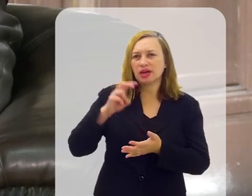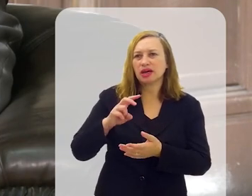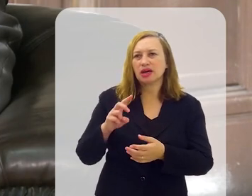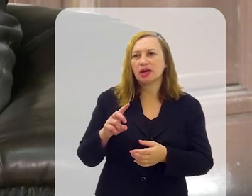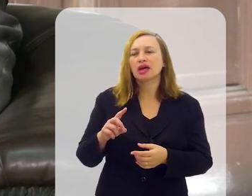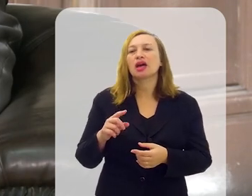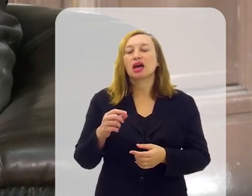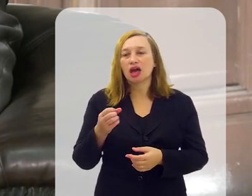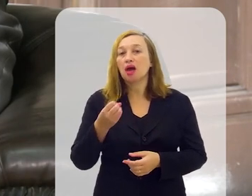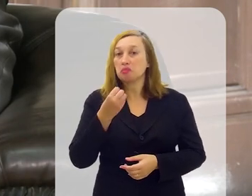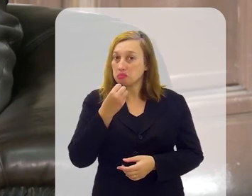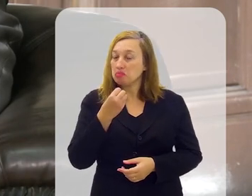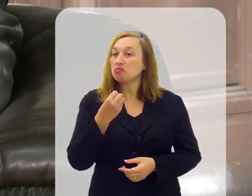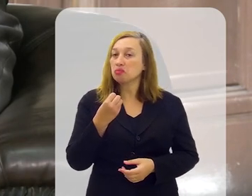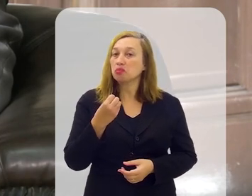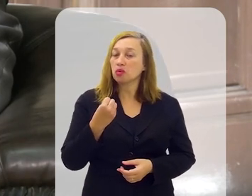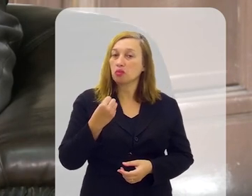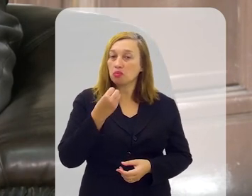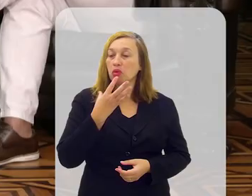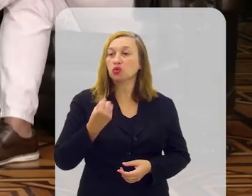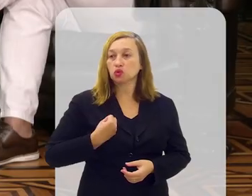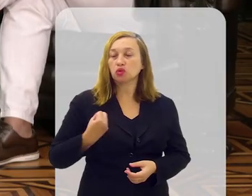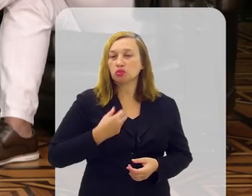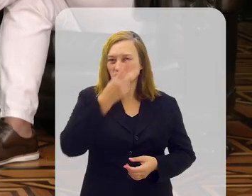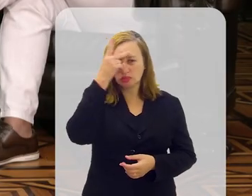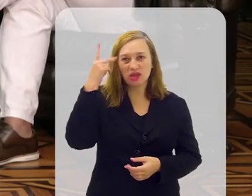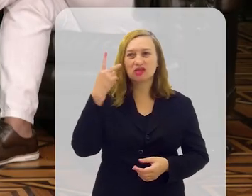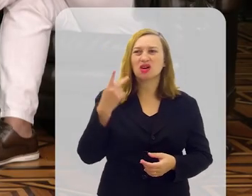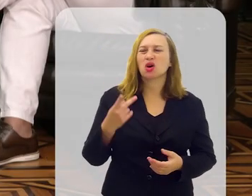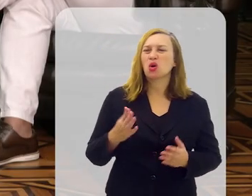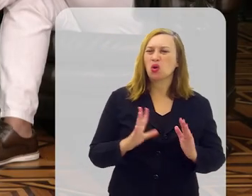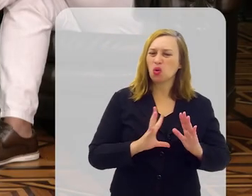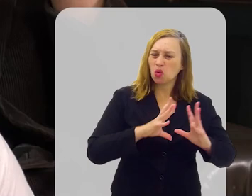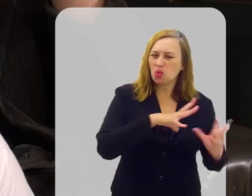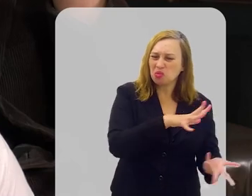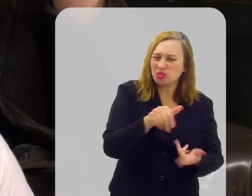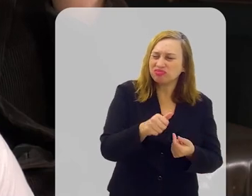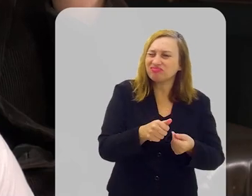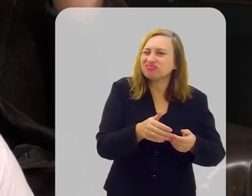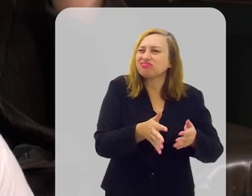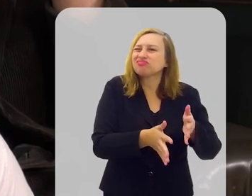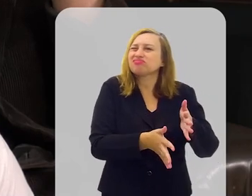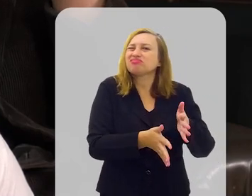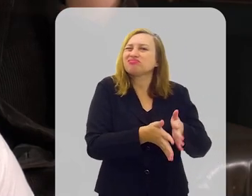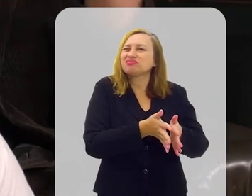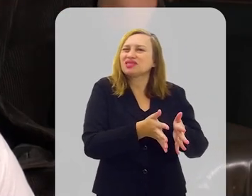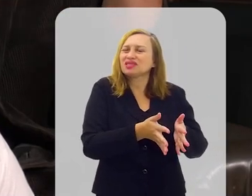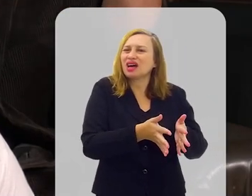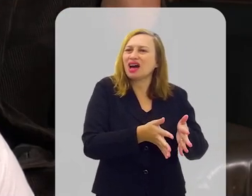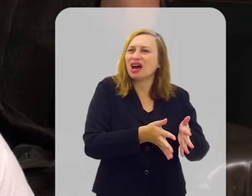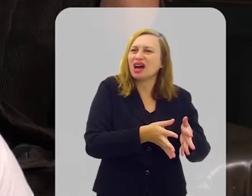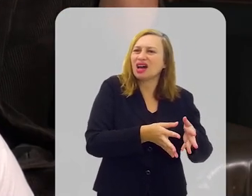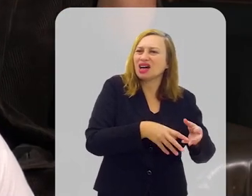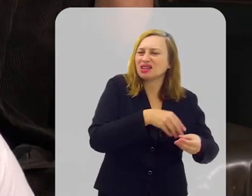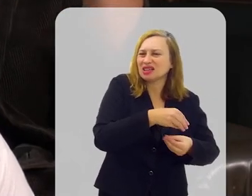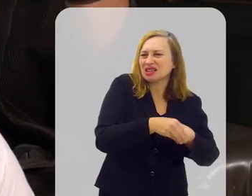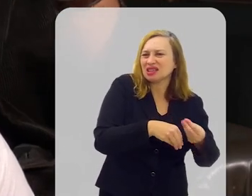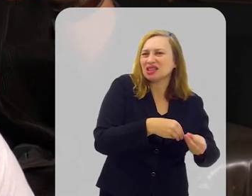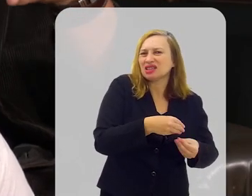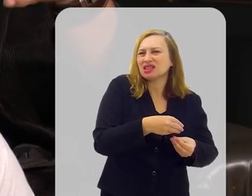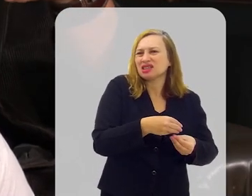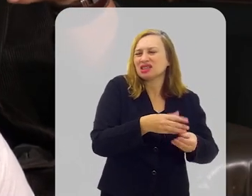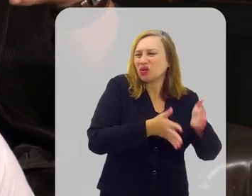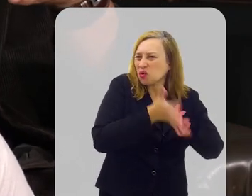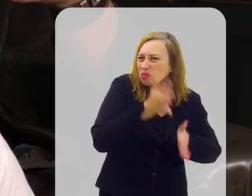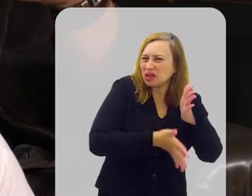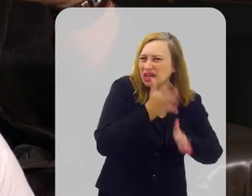gente, mas é muita gente. Que não é muita gente, muita eu imagino, gente. Porque o mundo está cada vez mais complicado, né? O desamor cresce. As